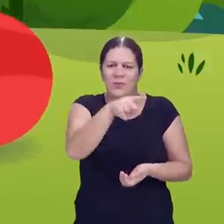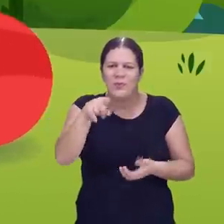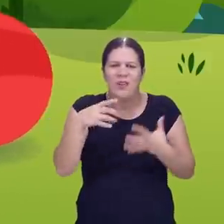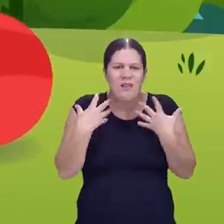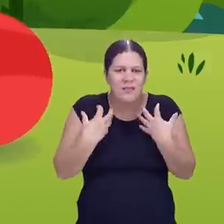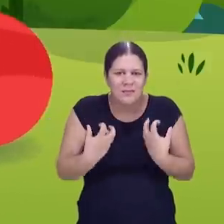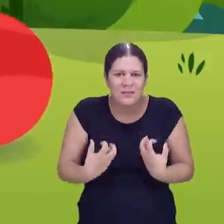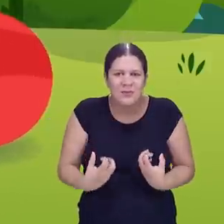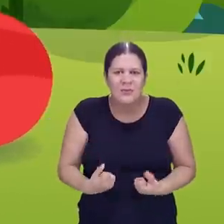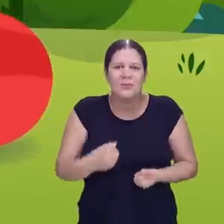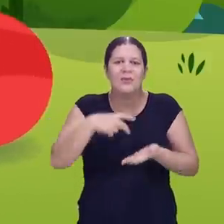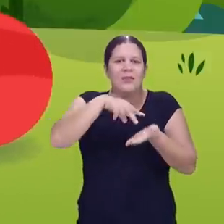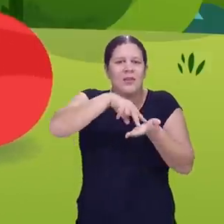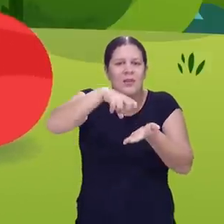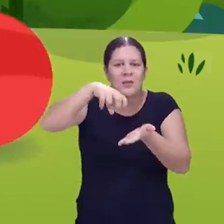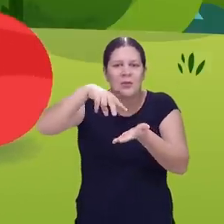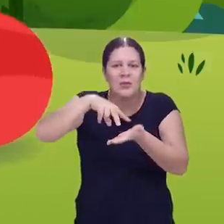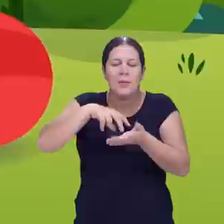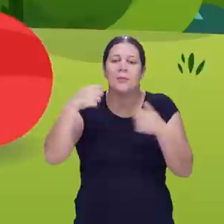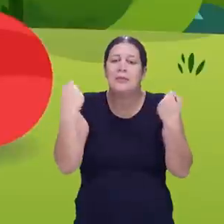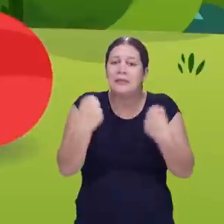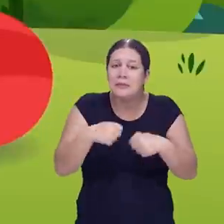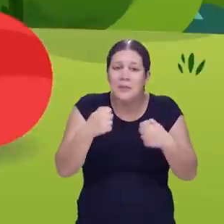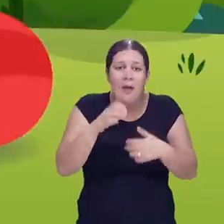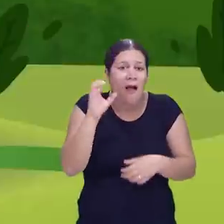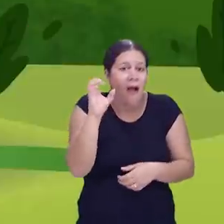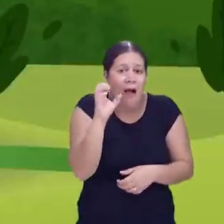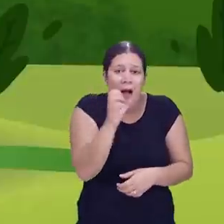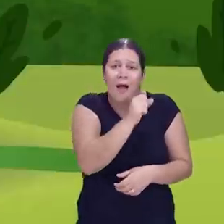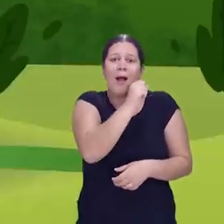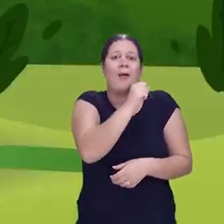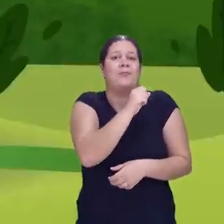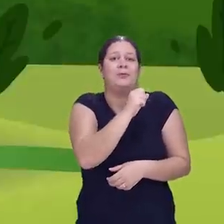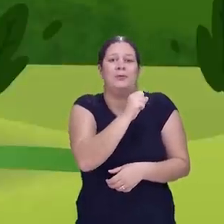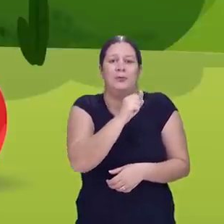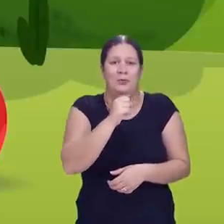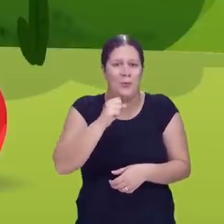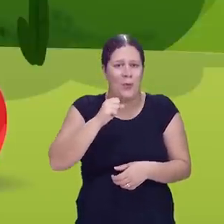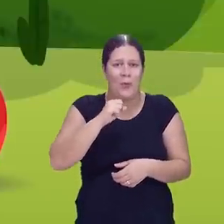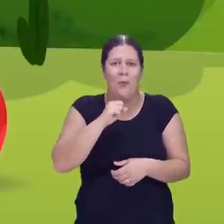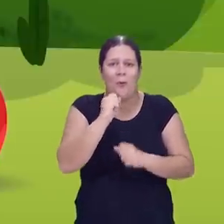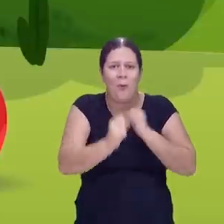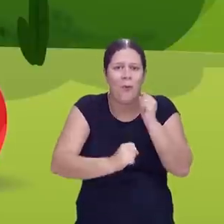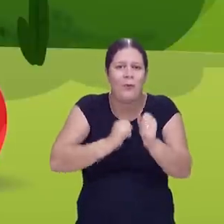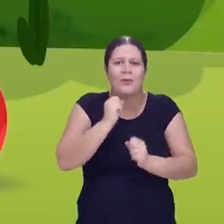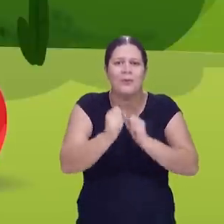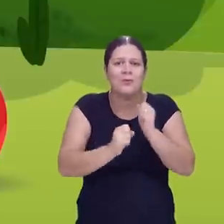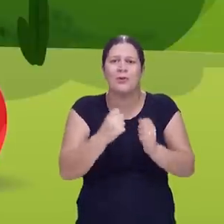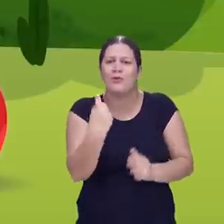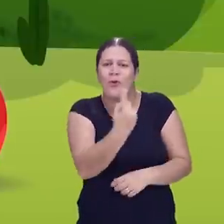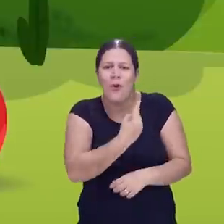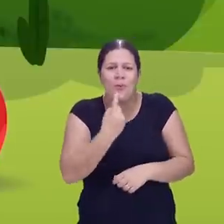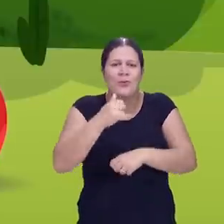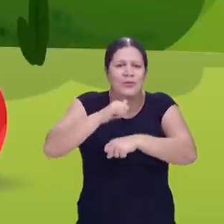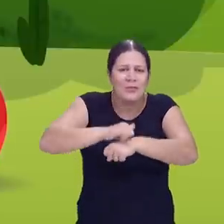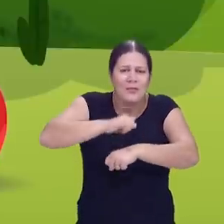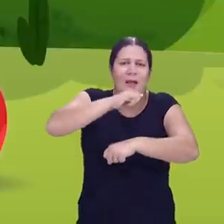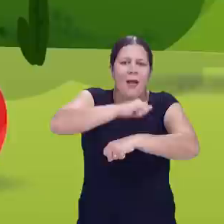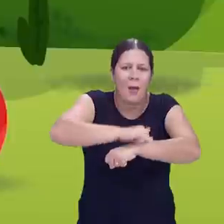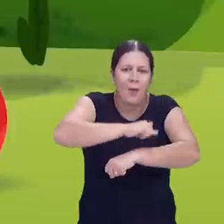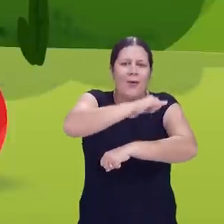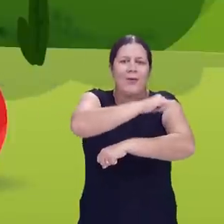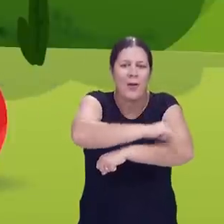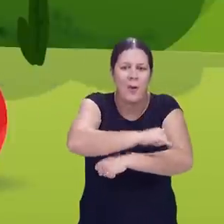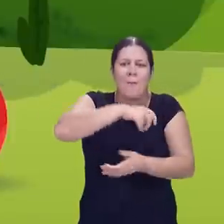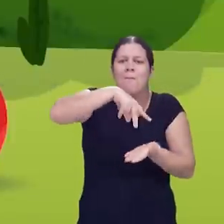Você se cansou de pular? Precisamos sair daqui correndo e rápido. A gente não corre, Júpiter. Somos sapos. A gente